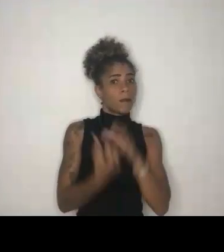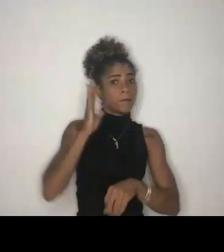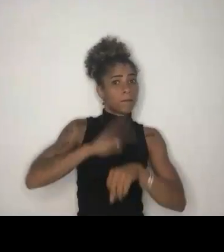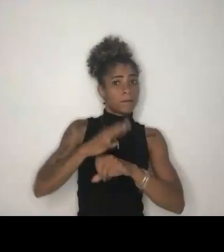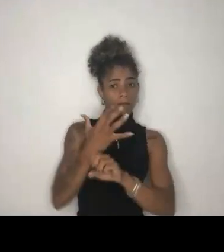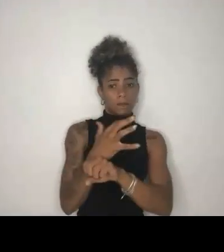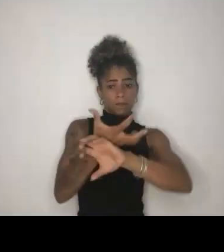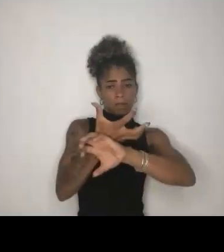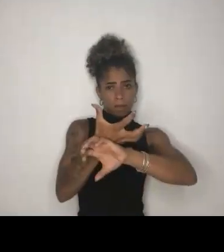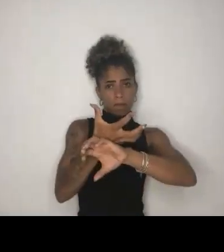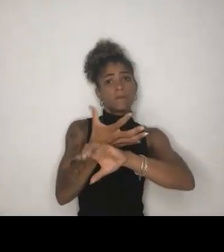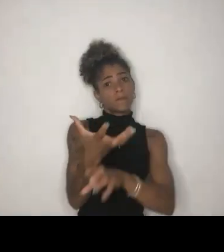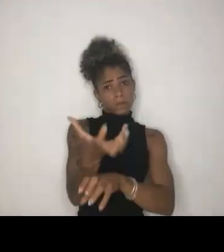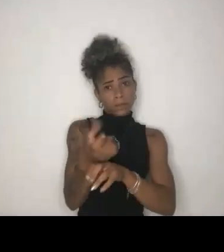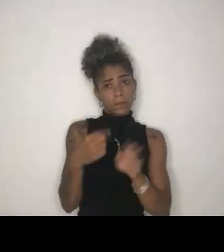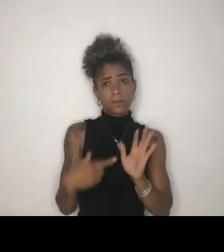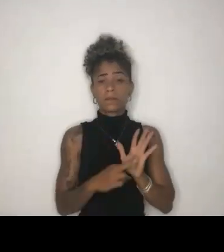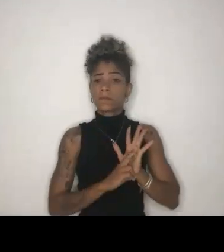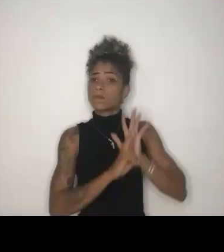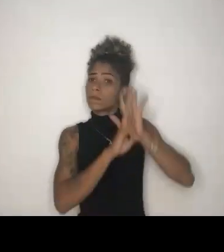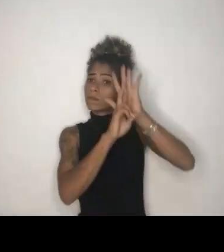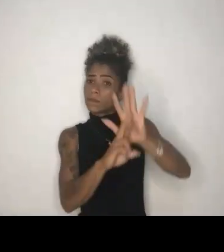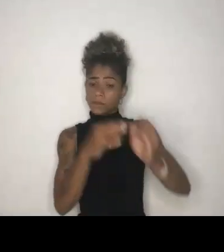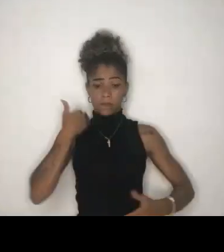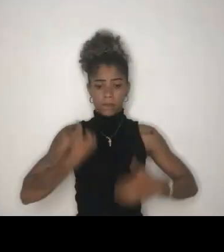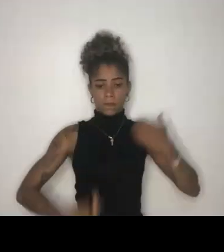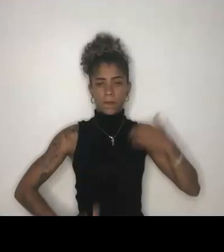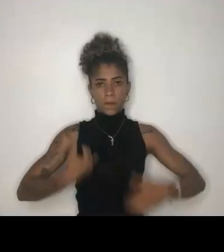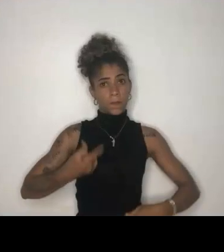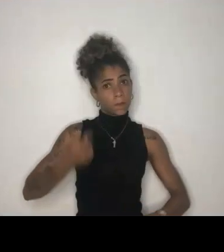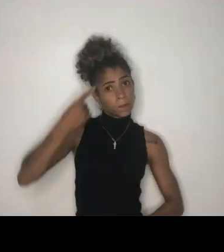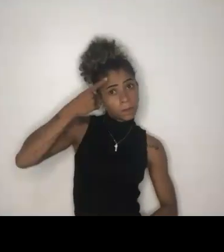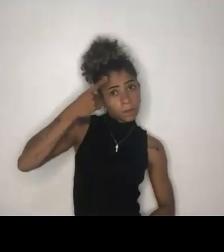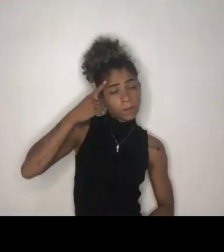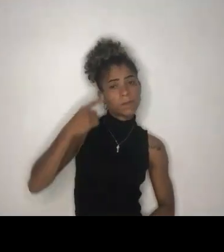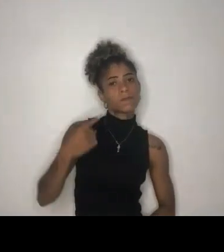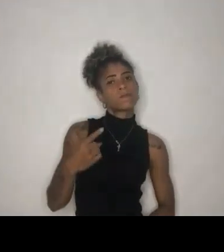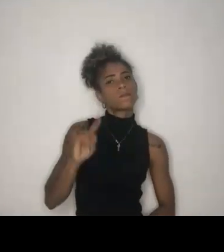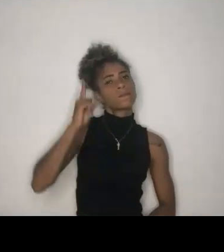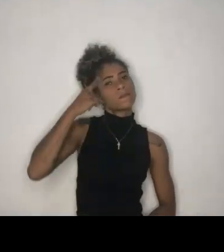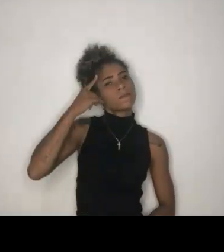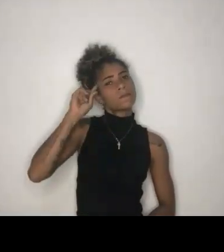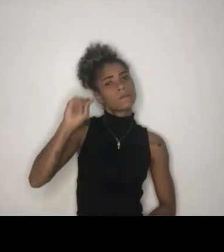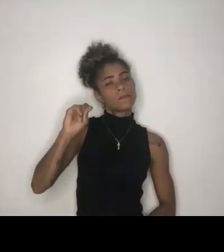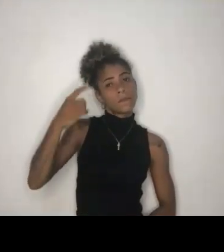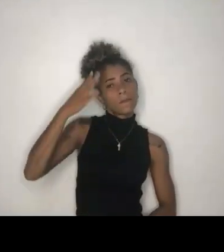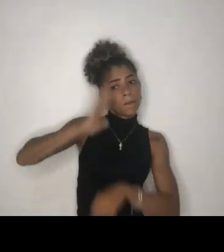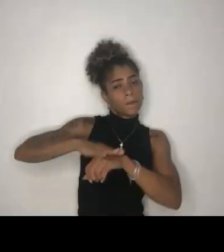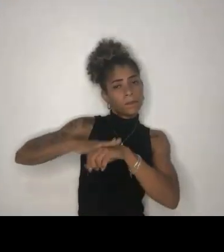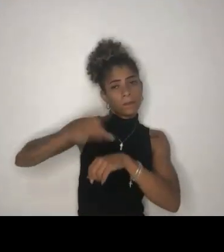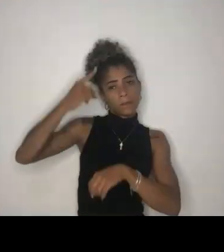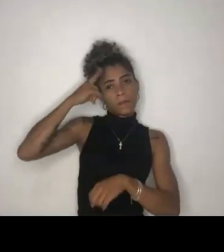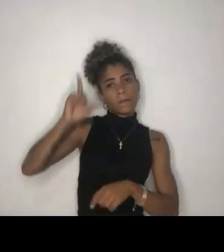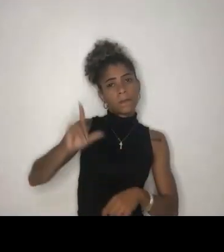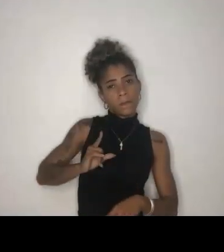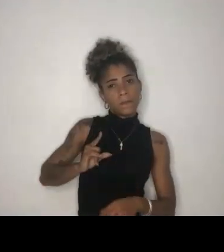representar que o corpo e a ideia né no sentido a priori do pensamento eles tinham um